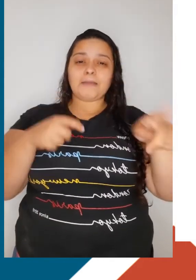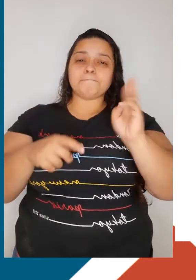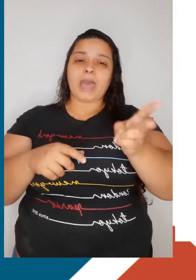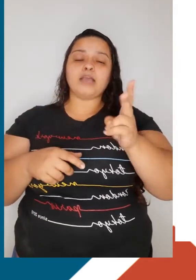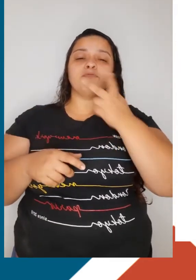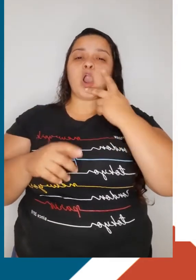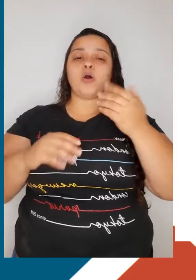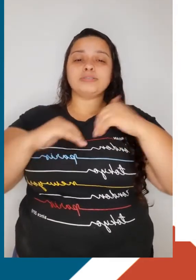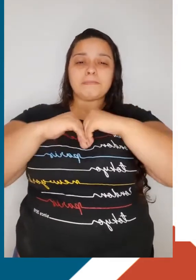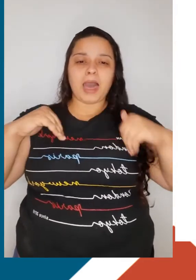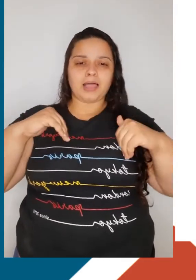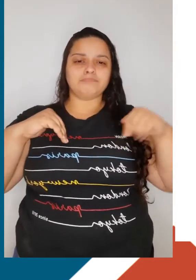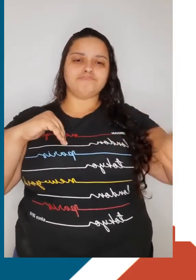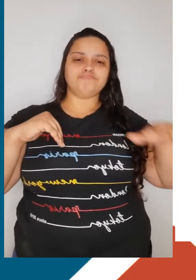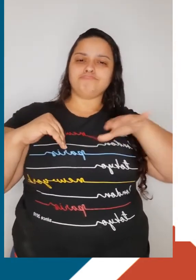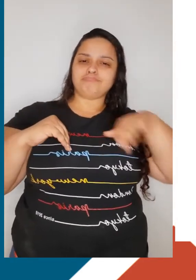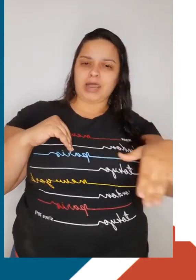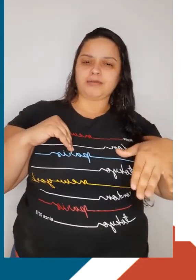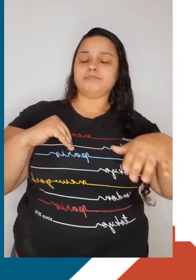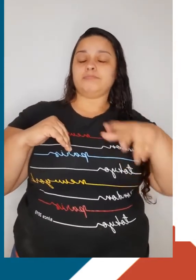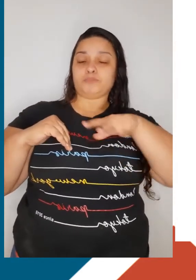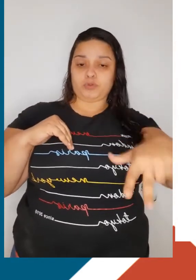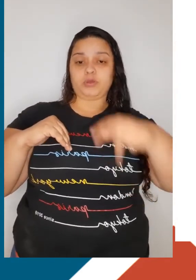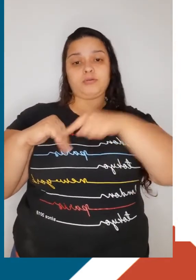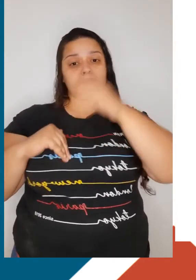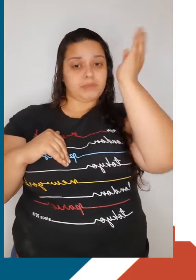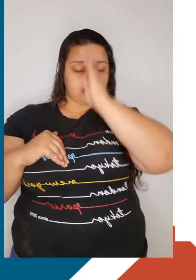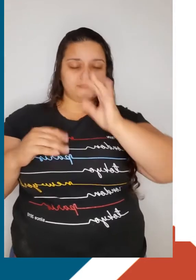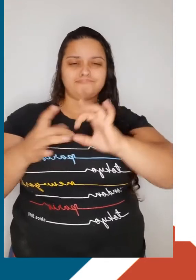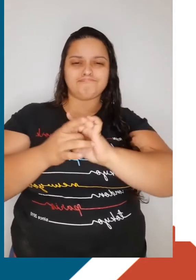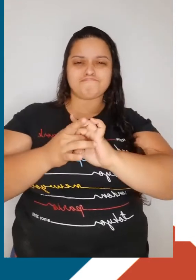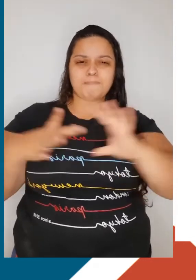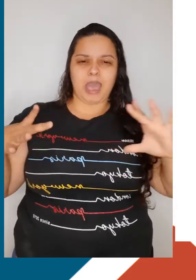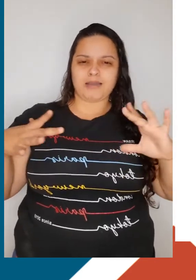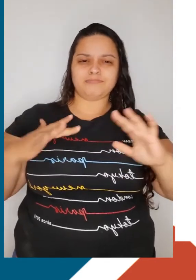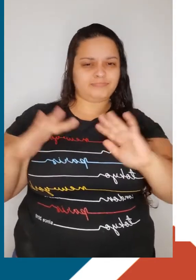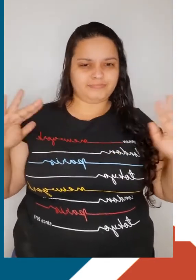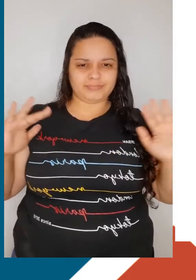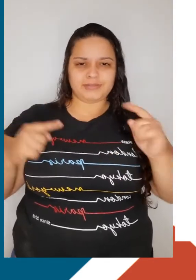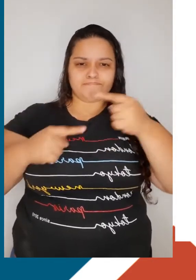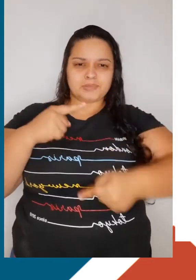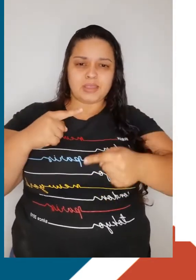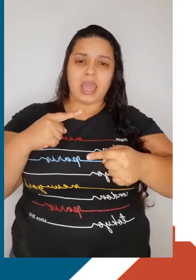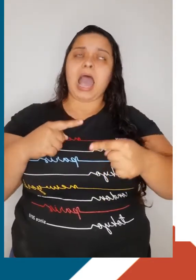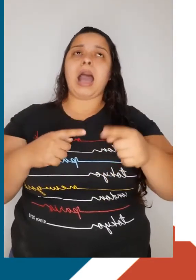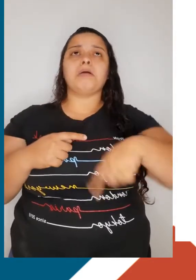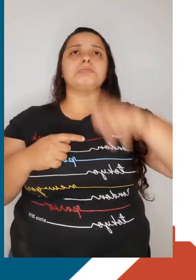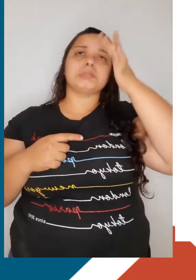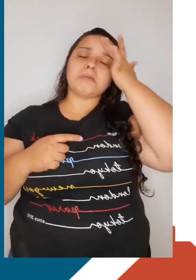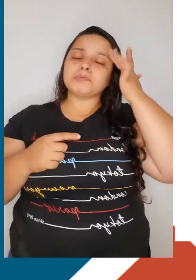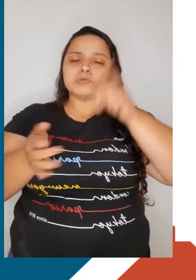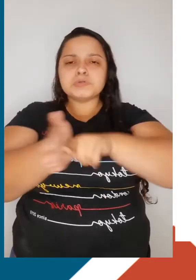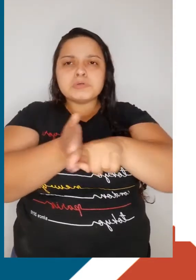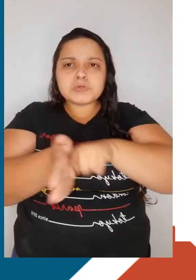aclamado a separação do Brasil, enquanto era colônia, de sua metrópole portuguesa. Os historiadores questionam se realmente esse